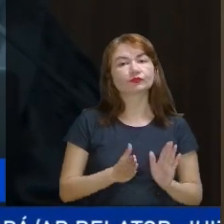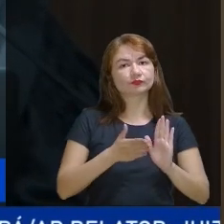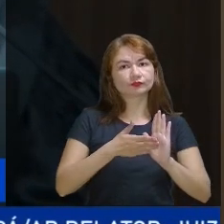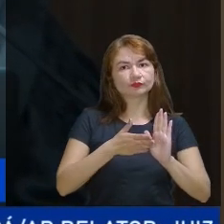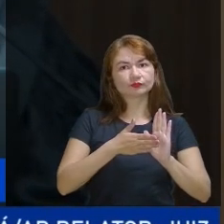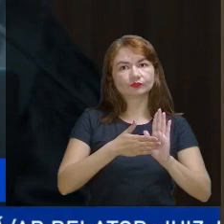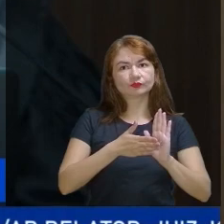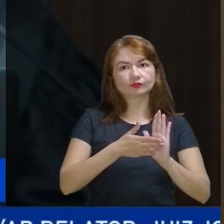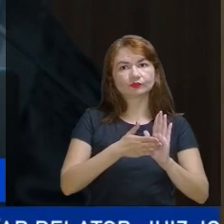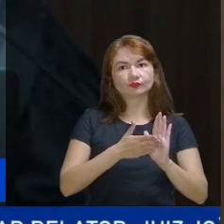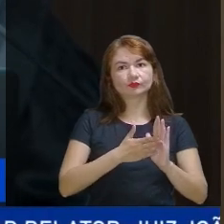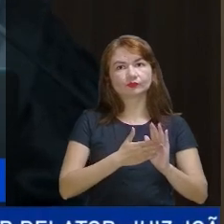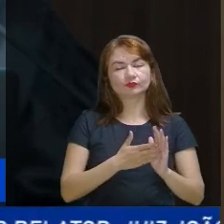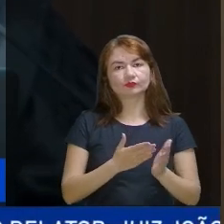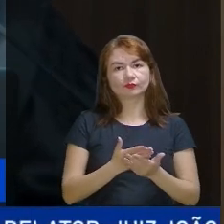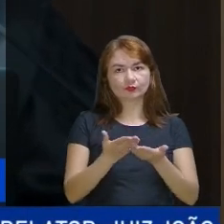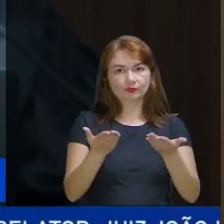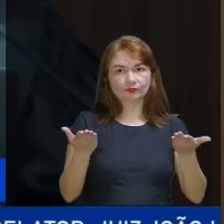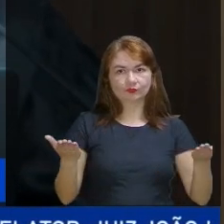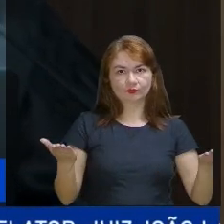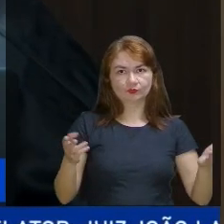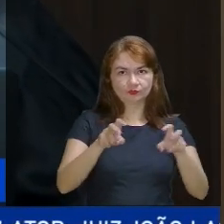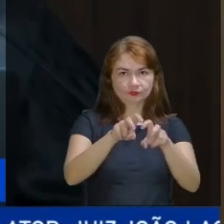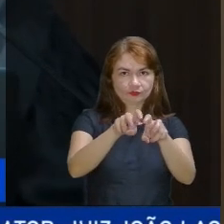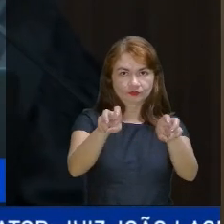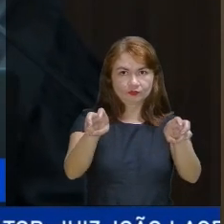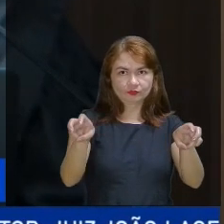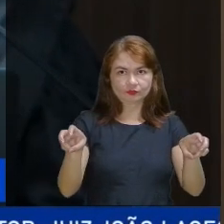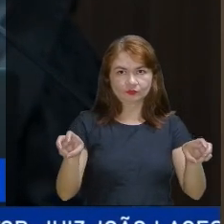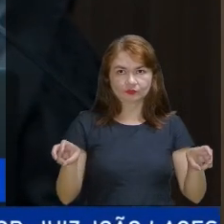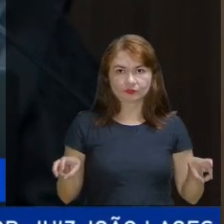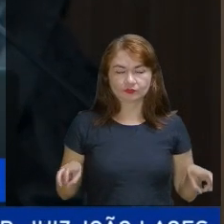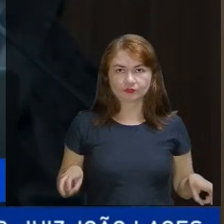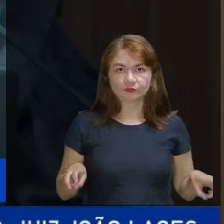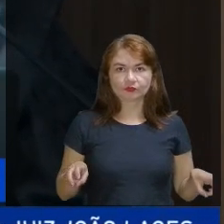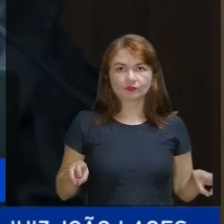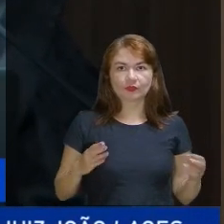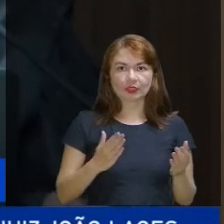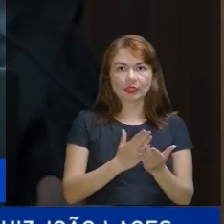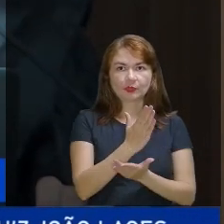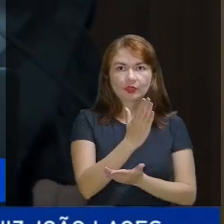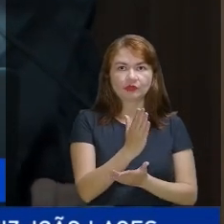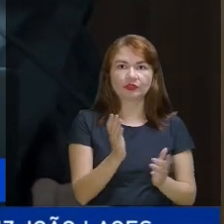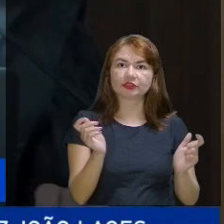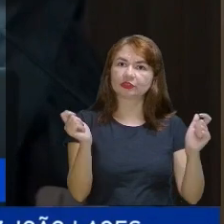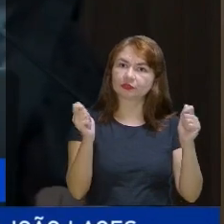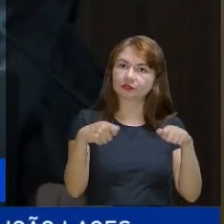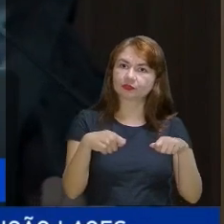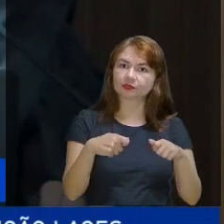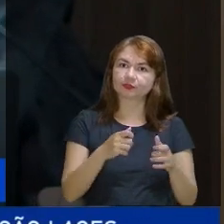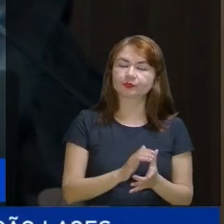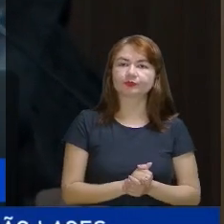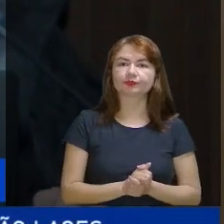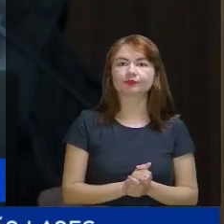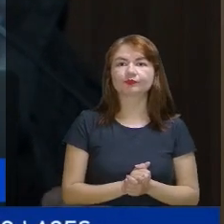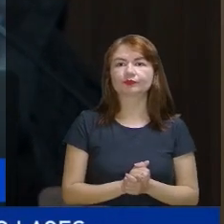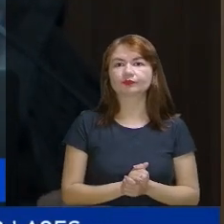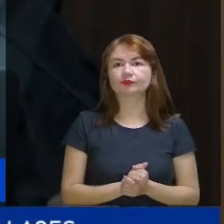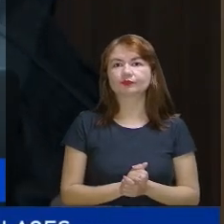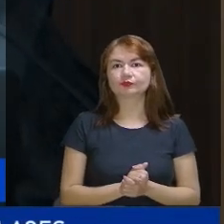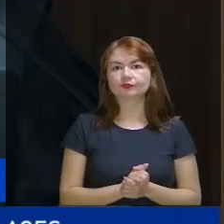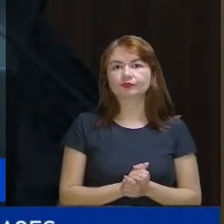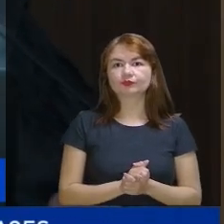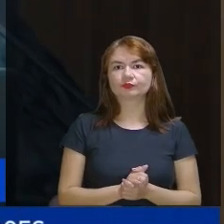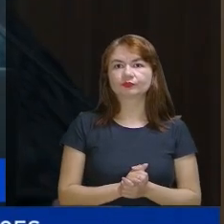propondo aos eminentes pares a aprovação para que ela possa surtir os devidos